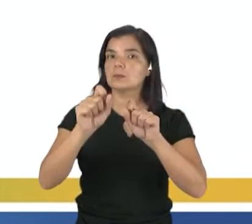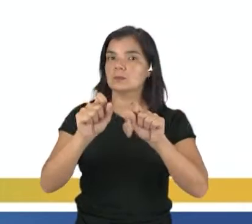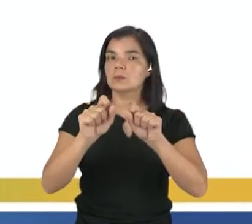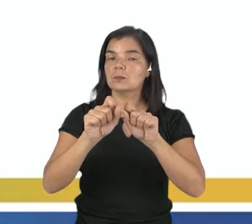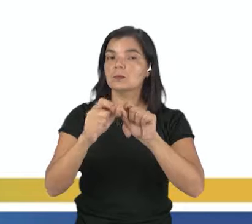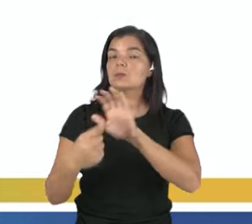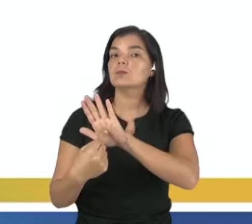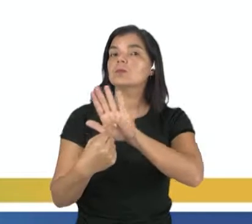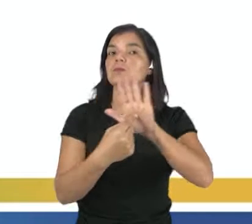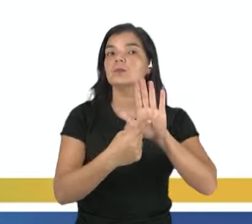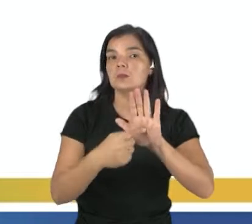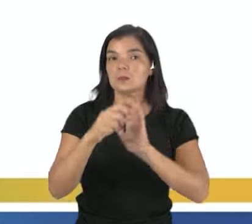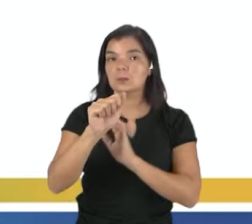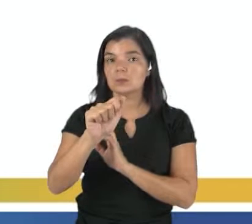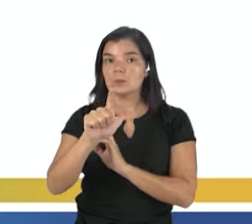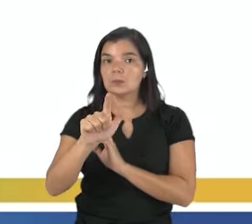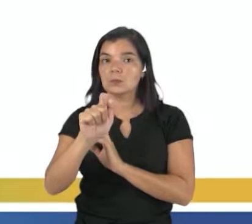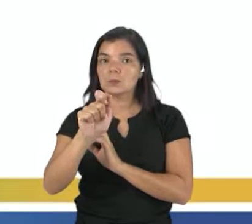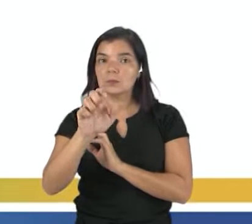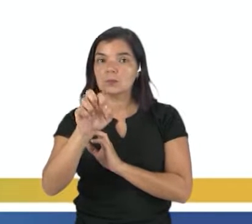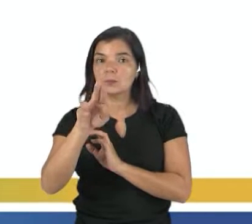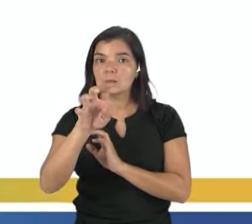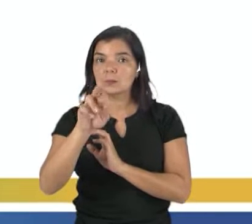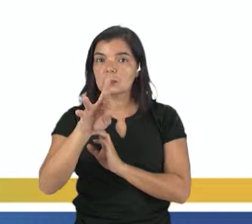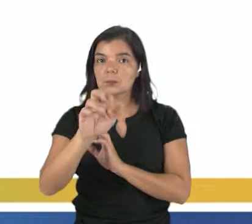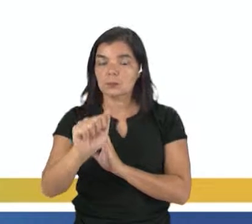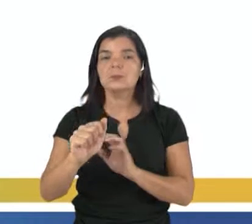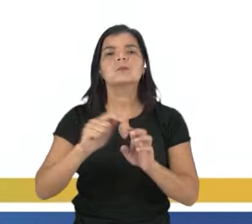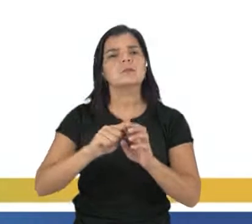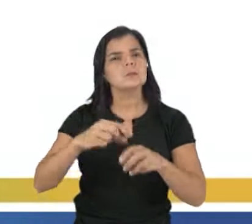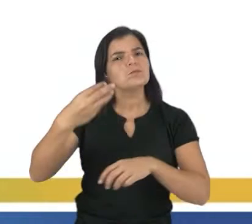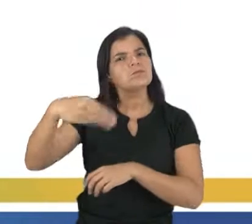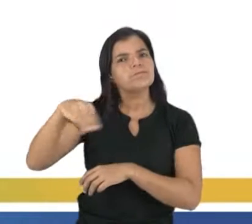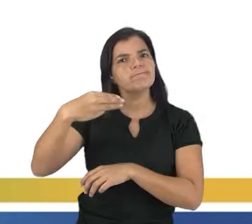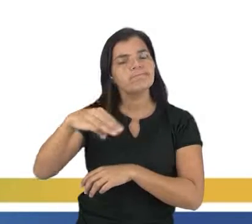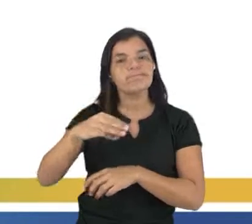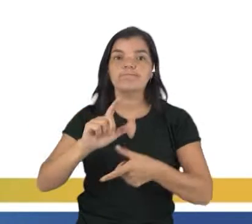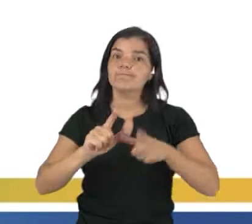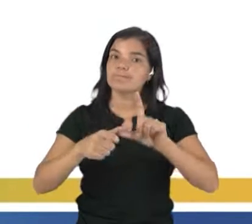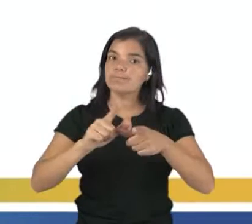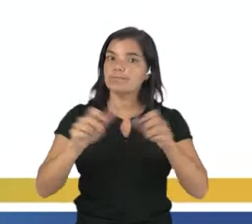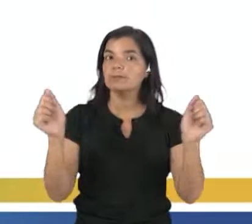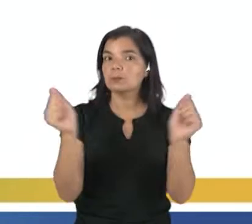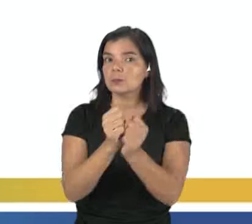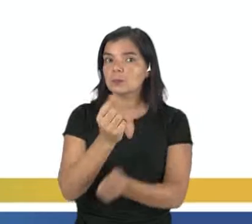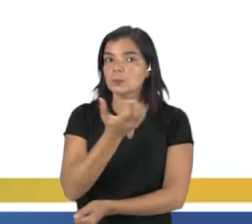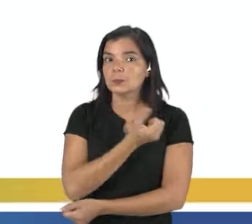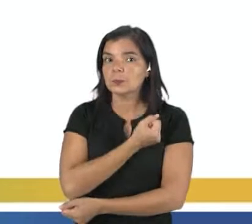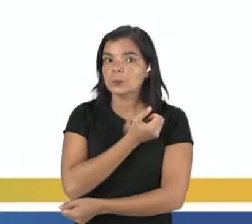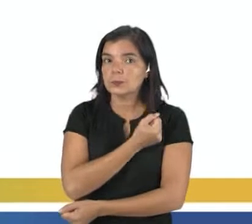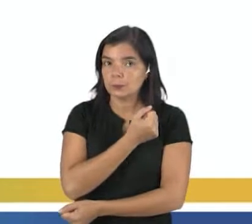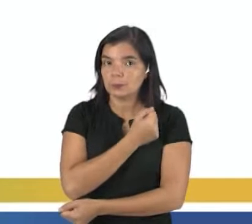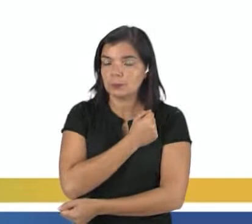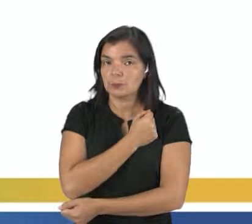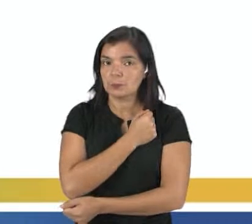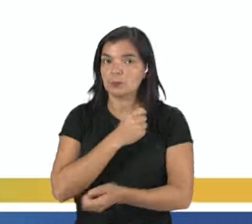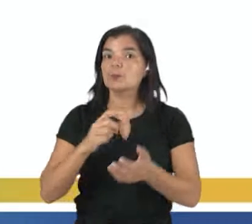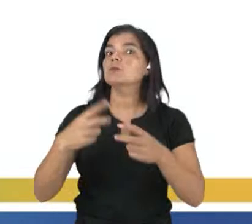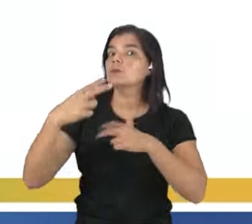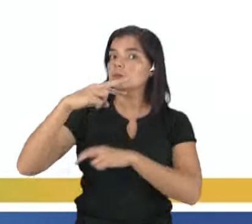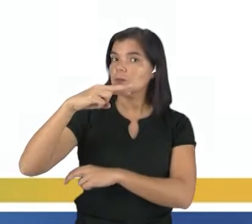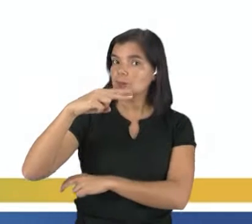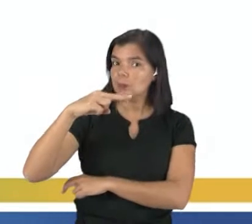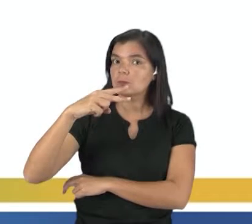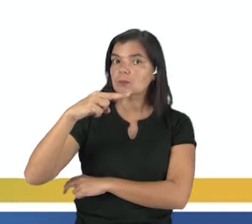nada mais é do que operações matemáticas que estão envolvidas com letras e números quando ao símbolo de